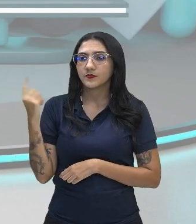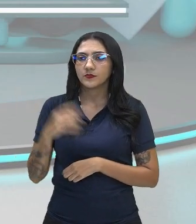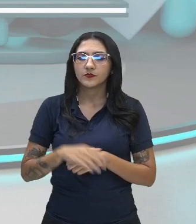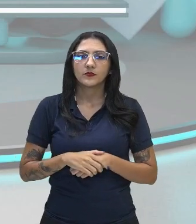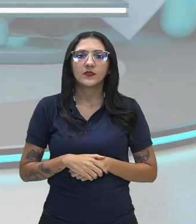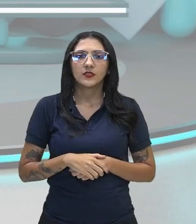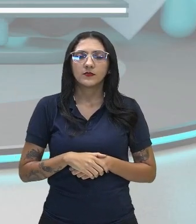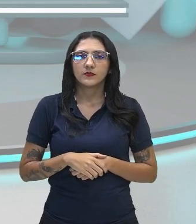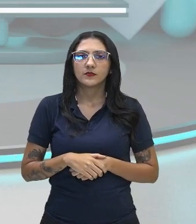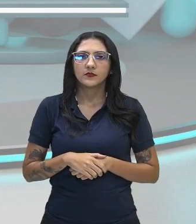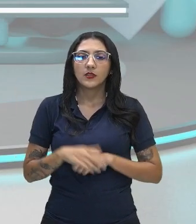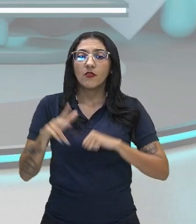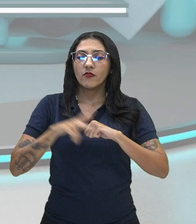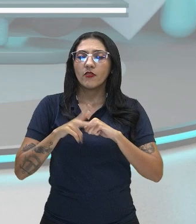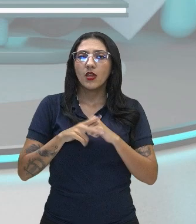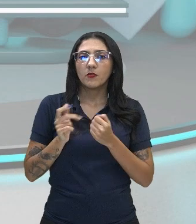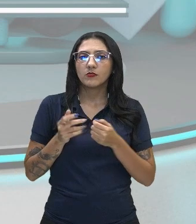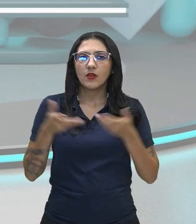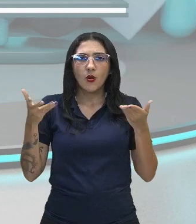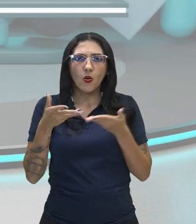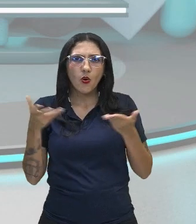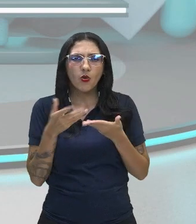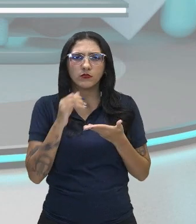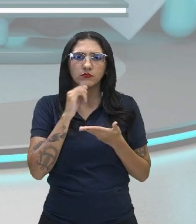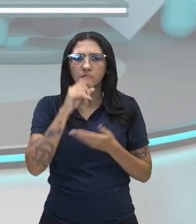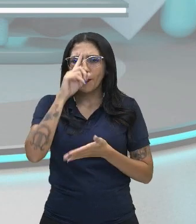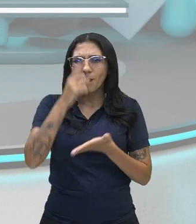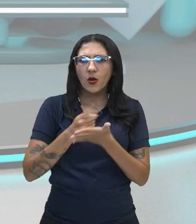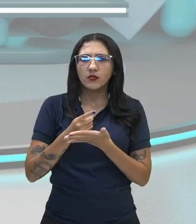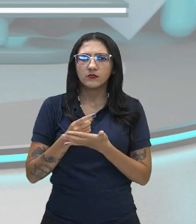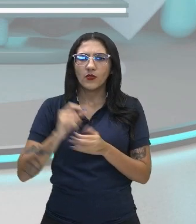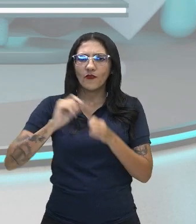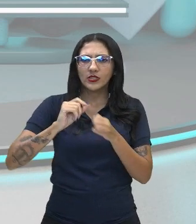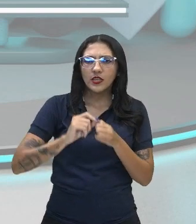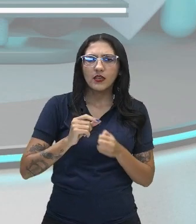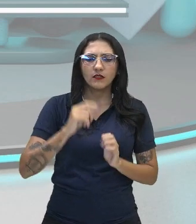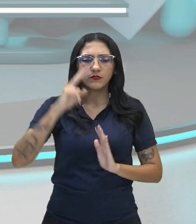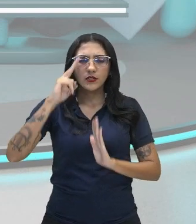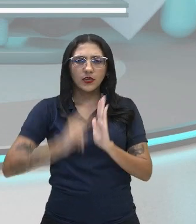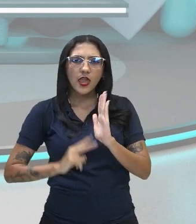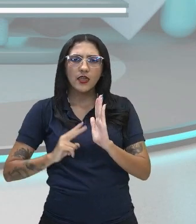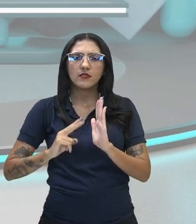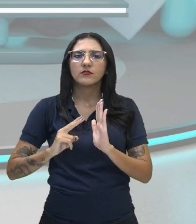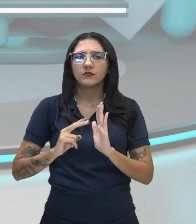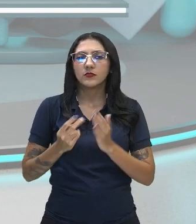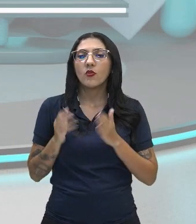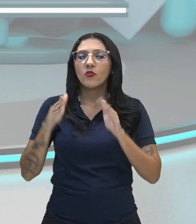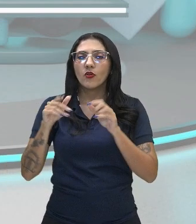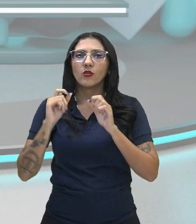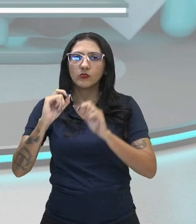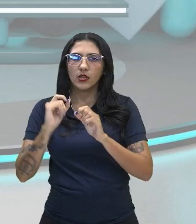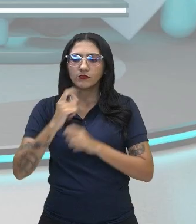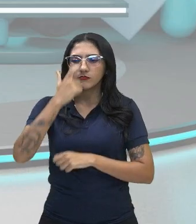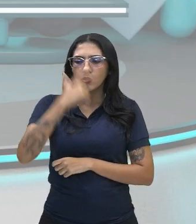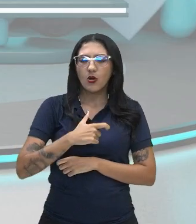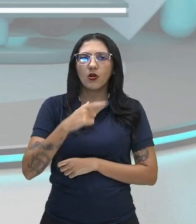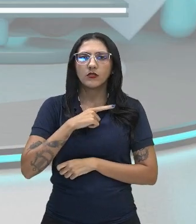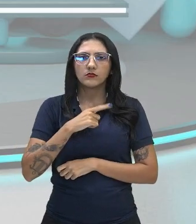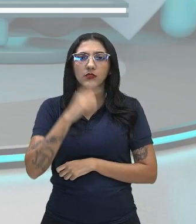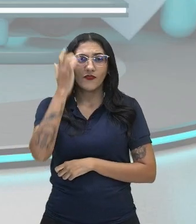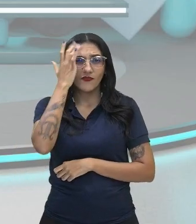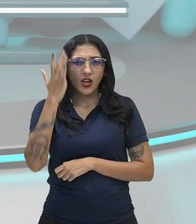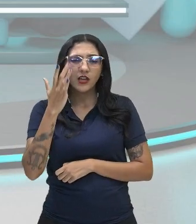faça, leia, misture, pare. E o foco é no leitor, traz clareza e